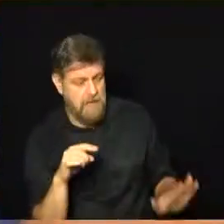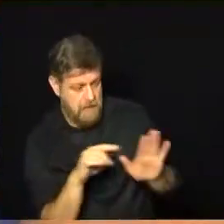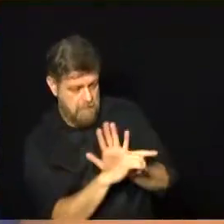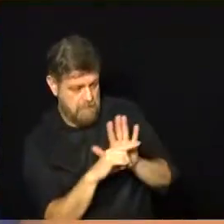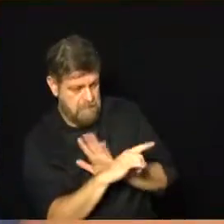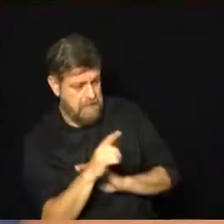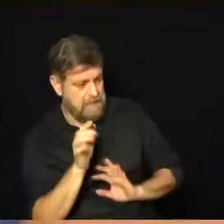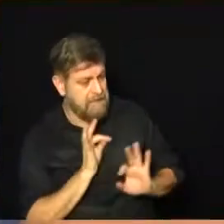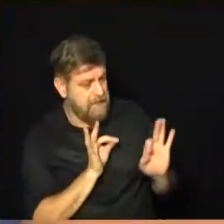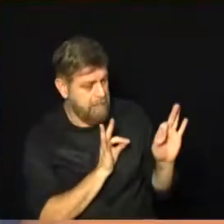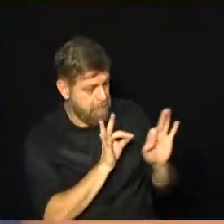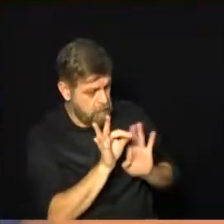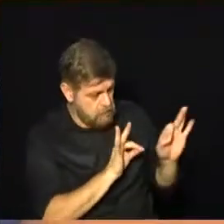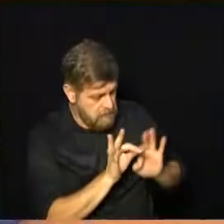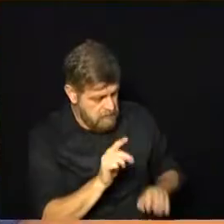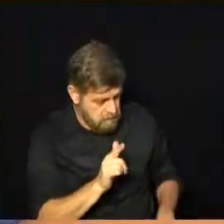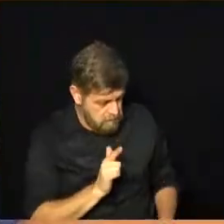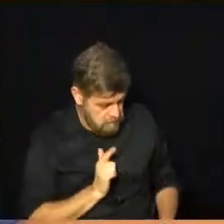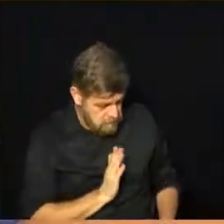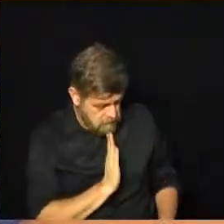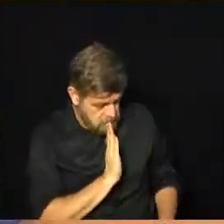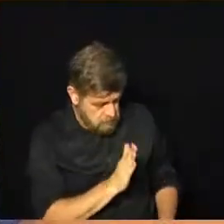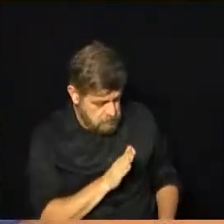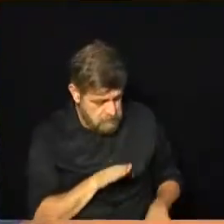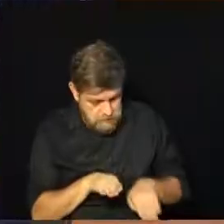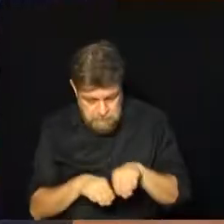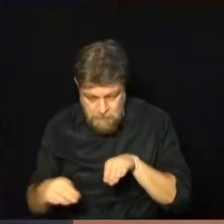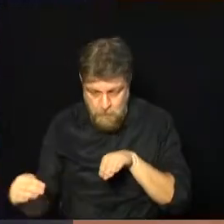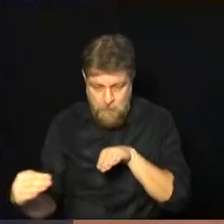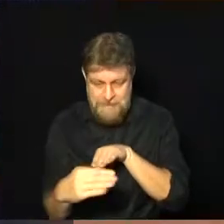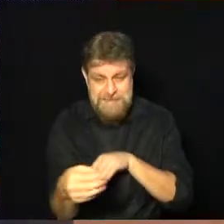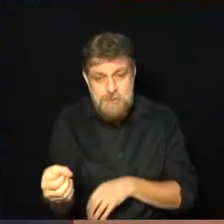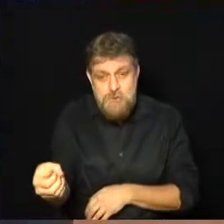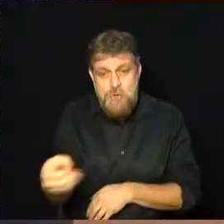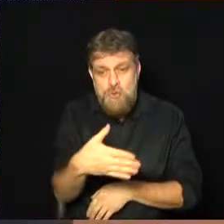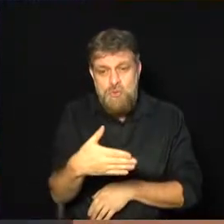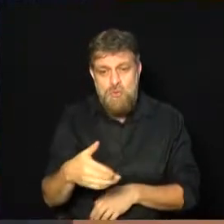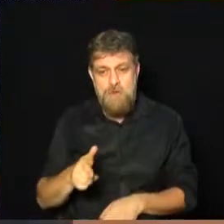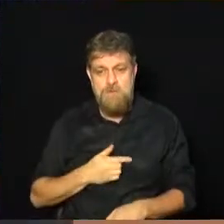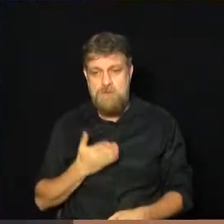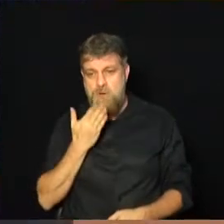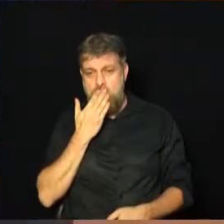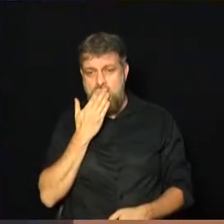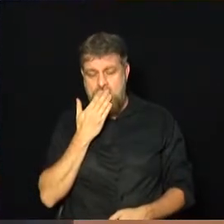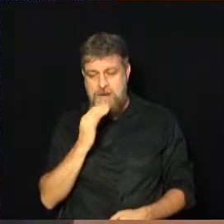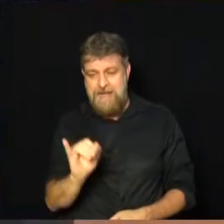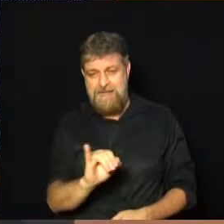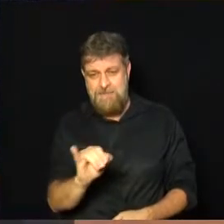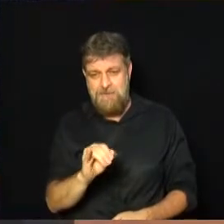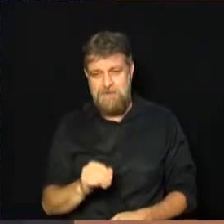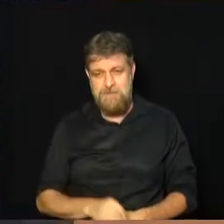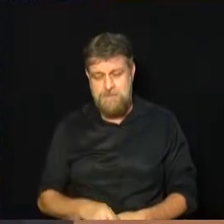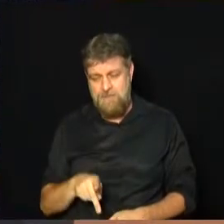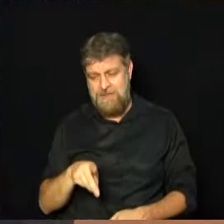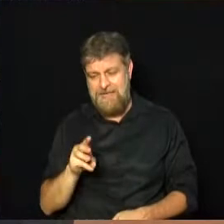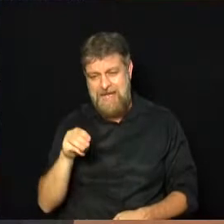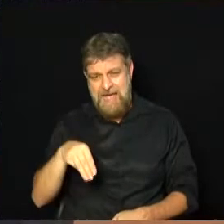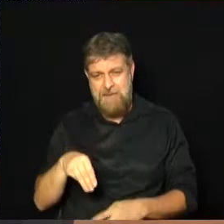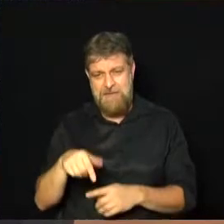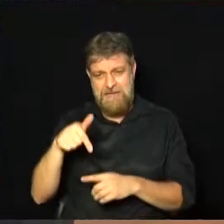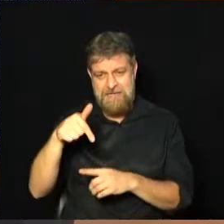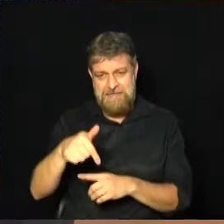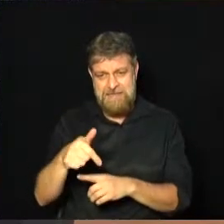algum andamento nesse novo acesso aí das marginais ali, no quilômetro